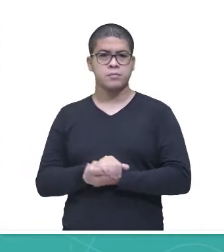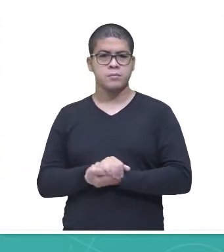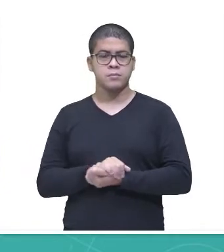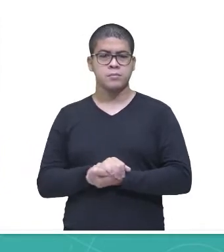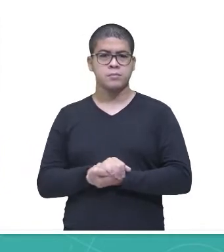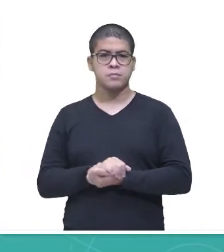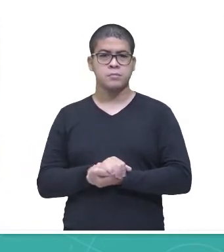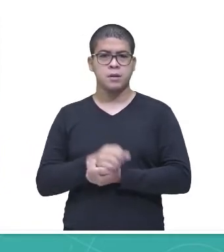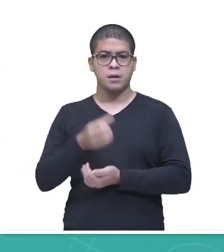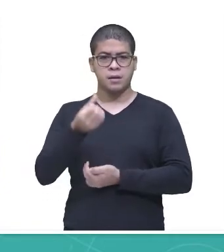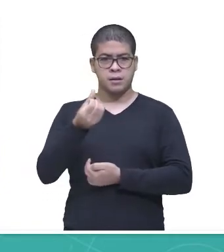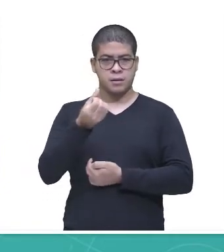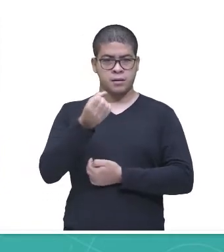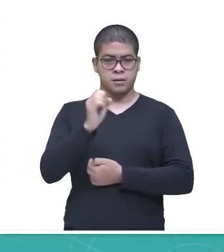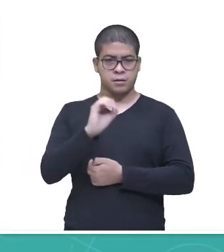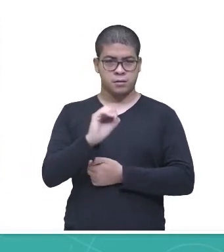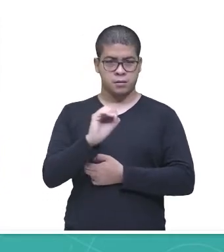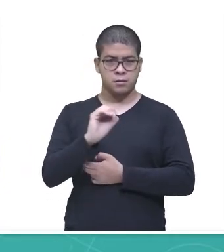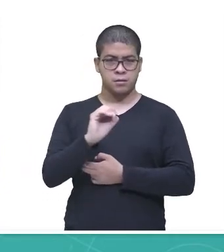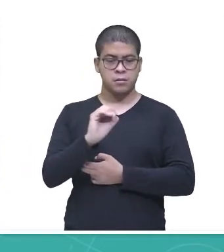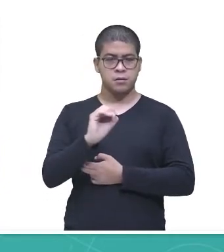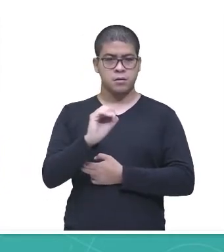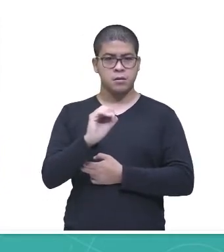60 minutos